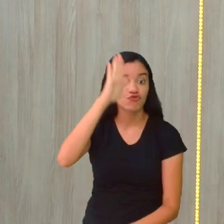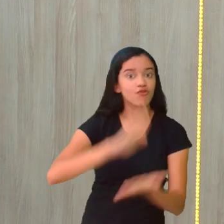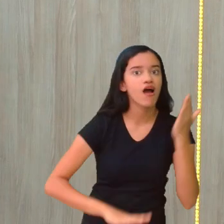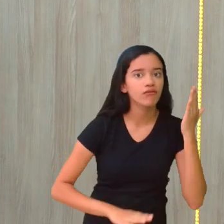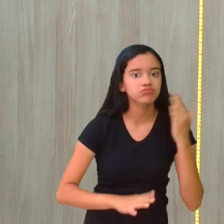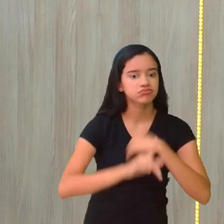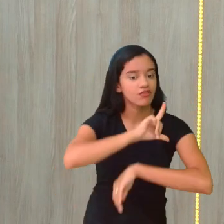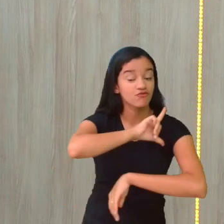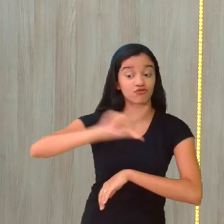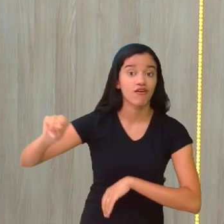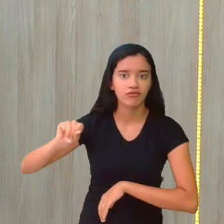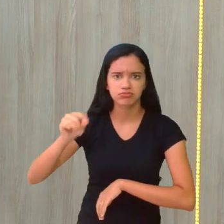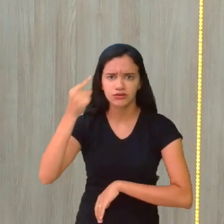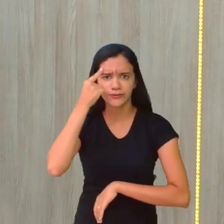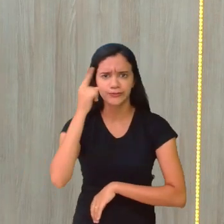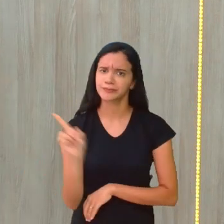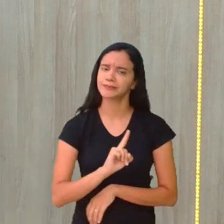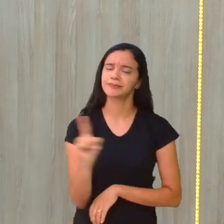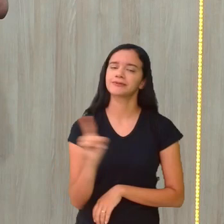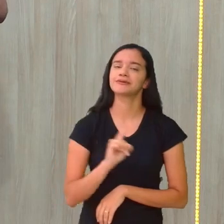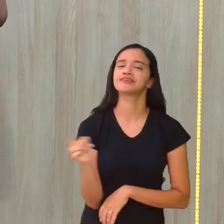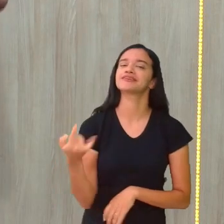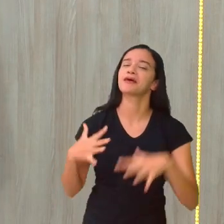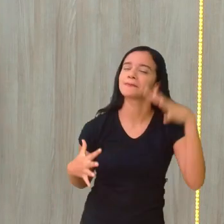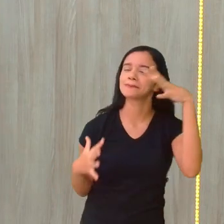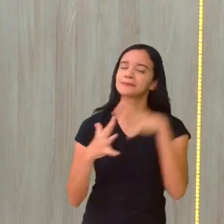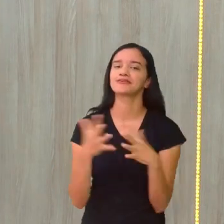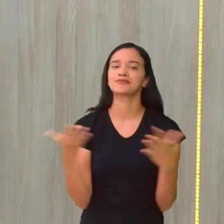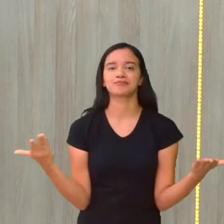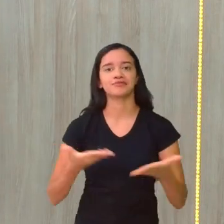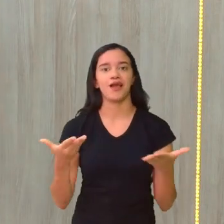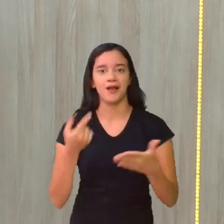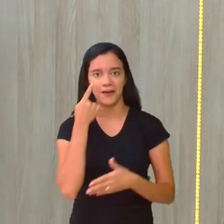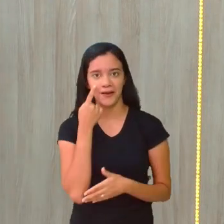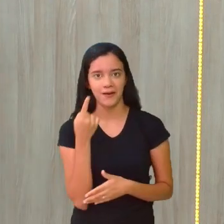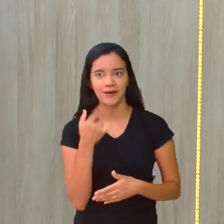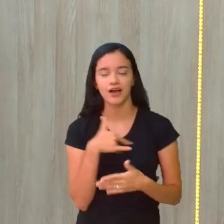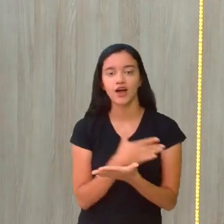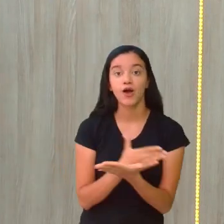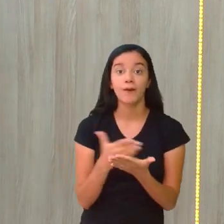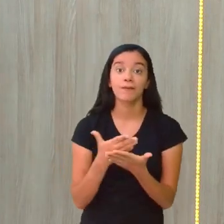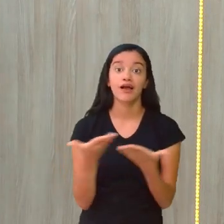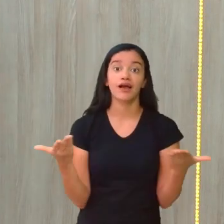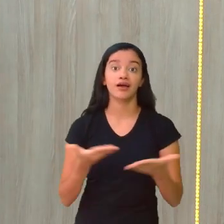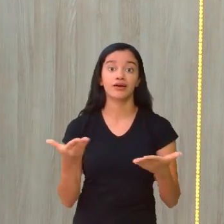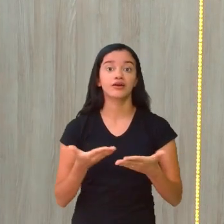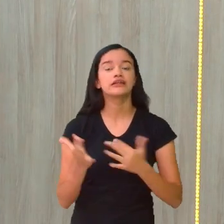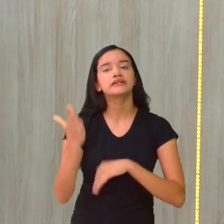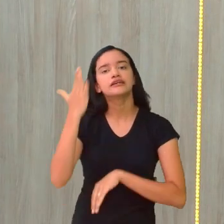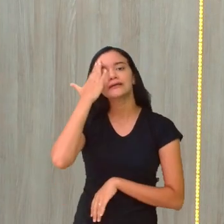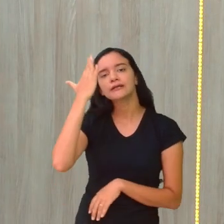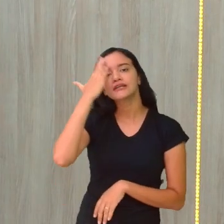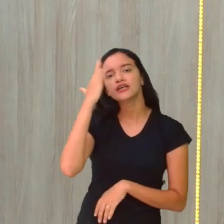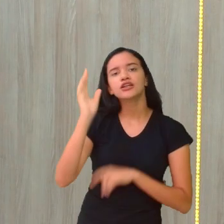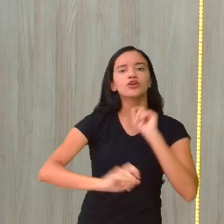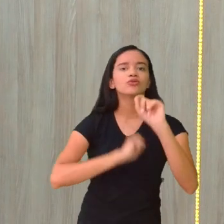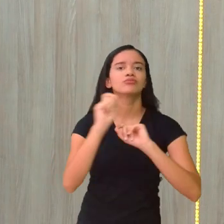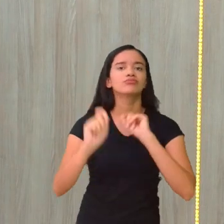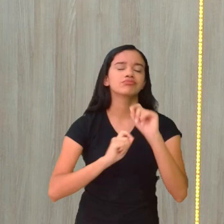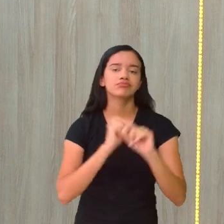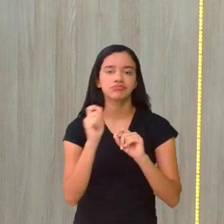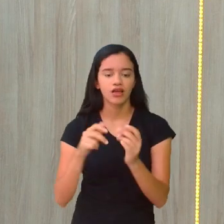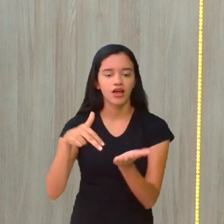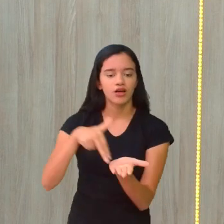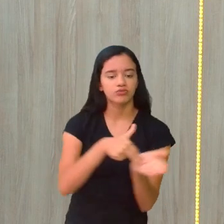nem pensa, né? É louco. É muito massa. Então, ó, vamos começar agora a entender um pouquinho do que é o skate. Como eu